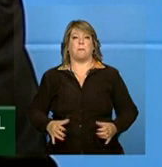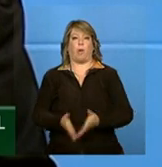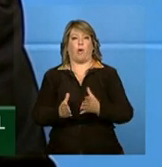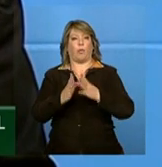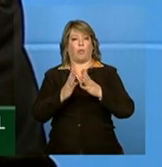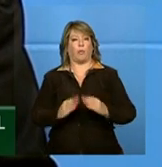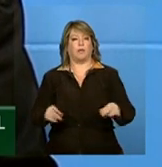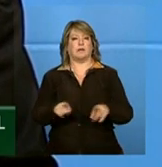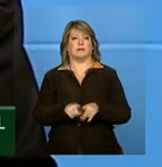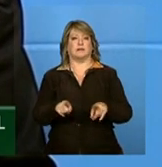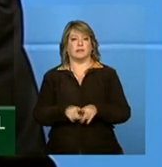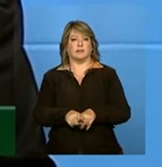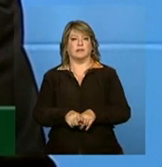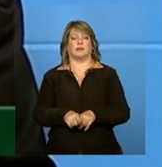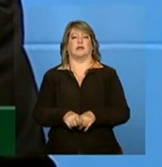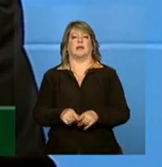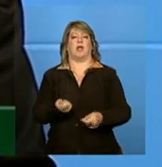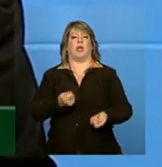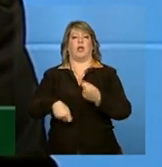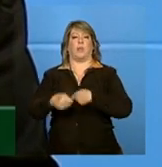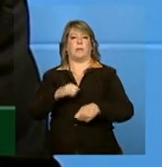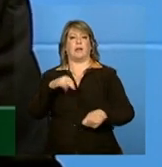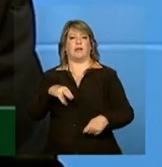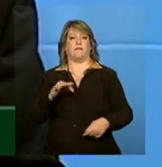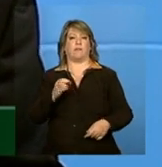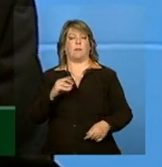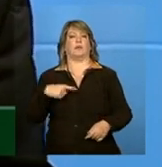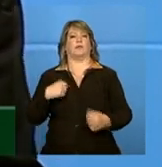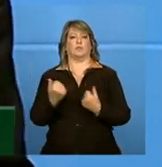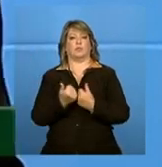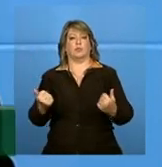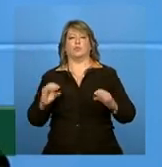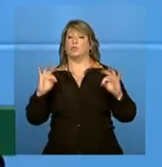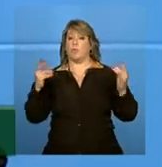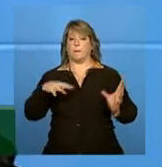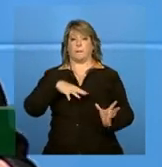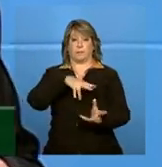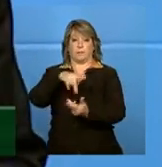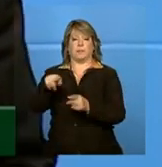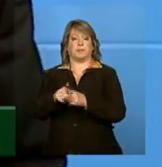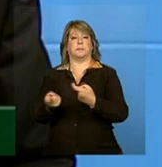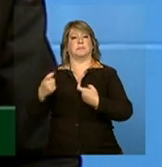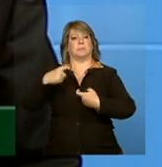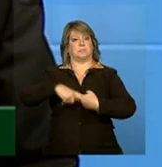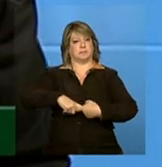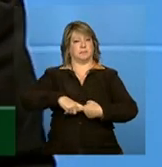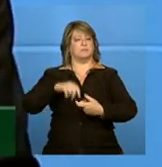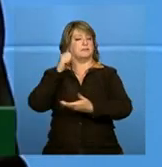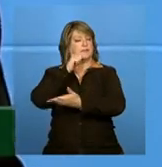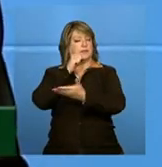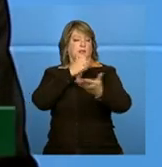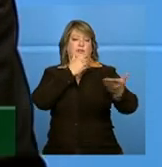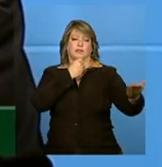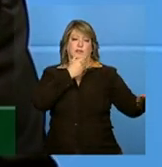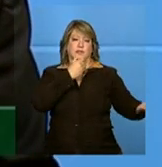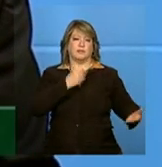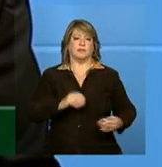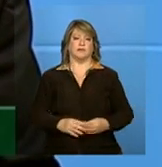regulação da economia informal, cooperação internacional e parcerias. Senhoras e senhores,